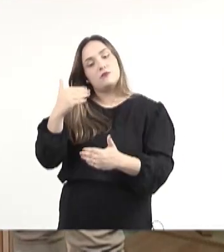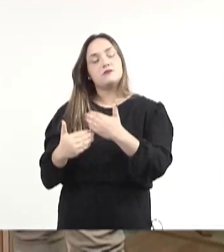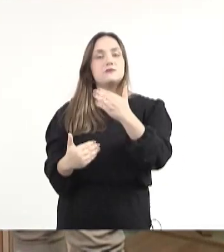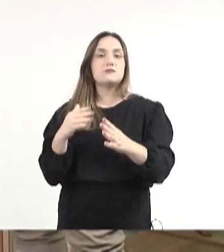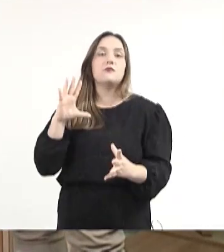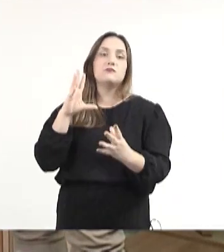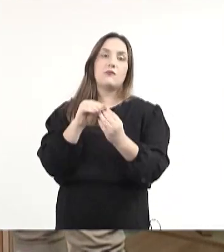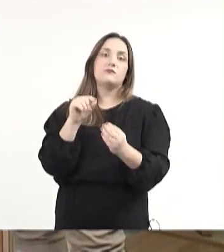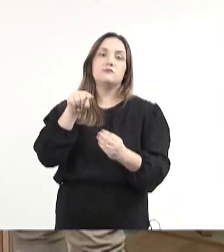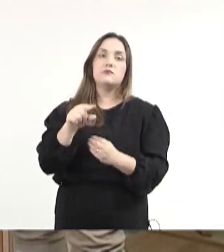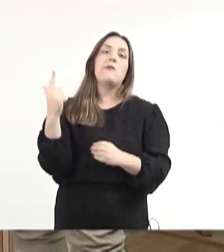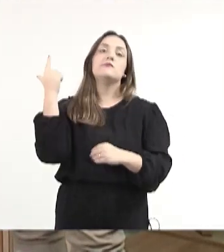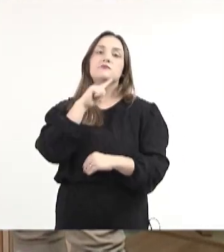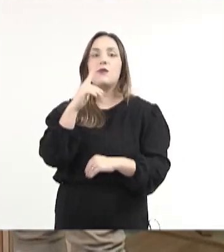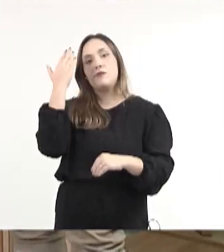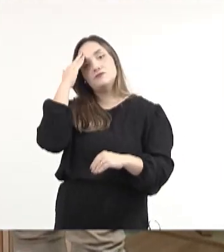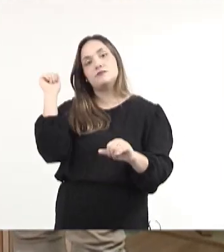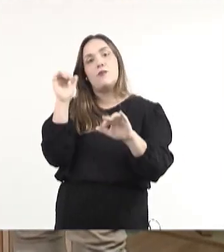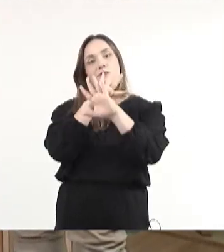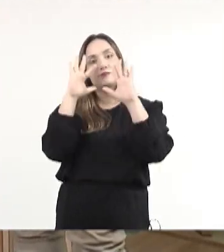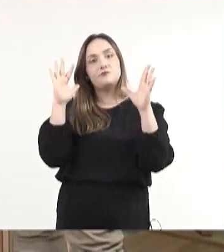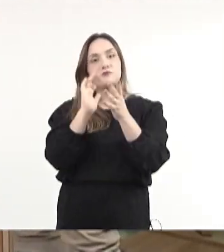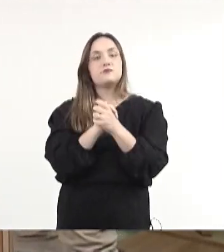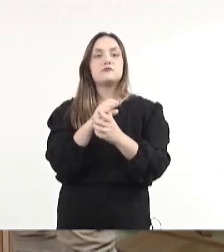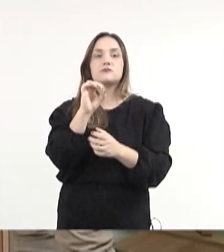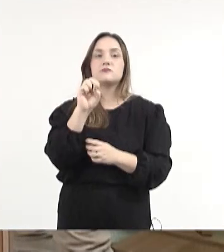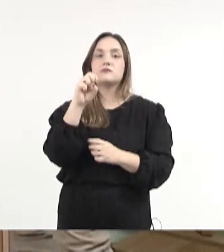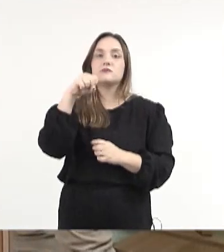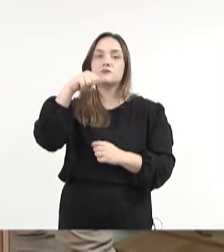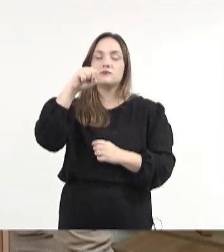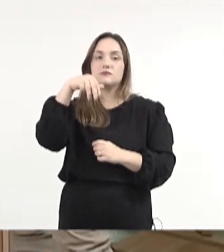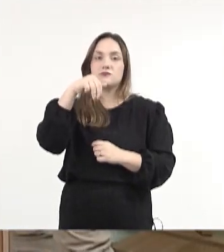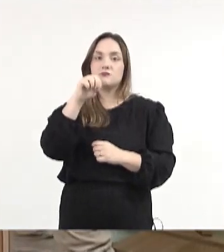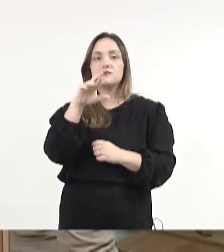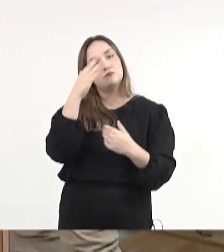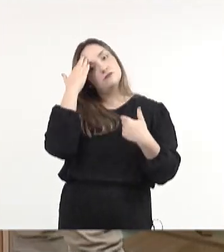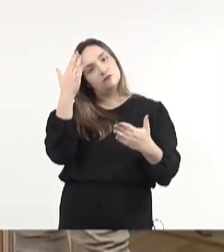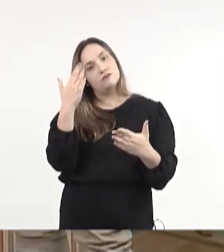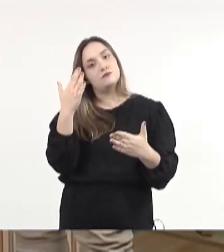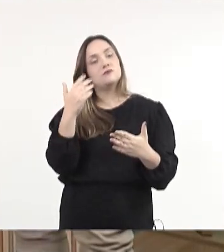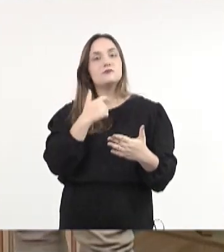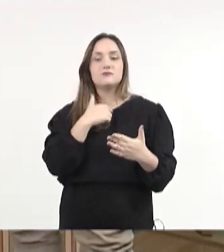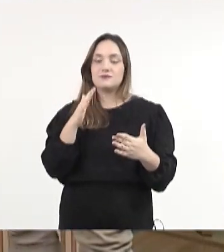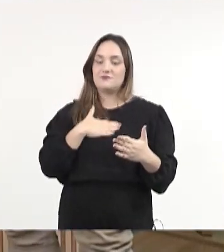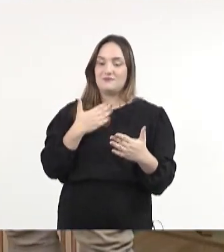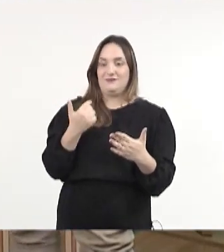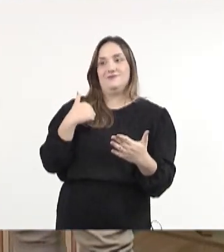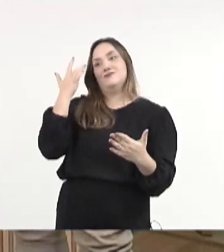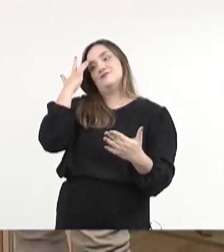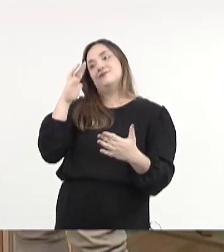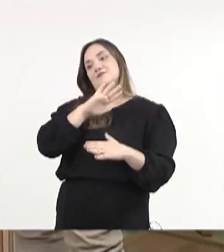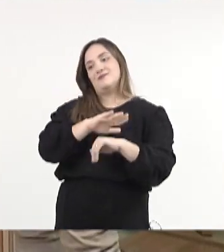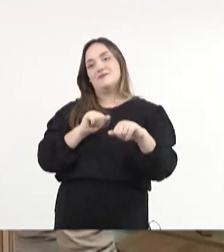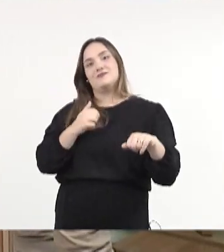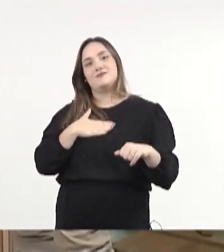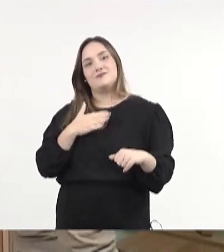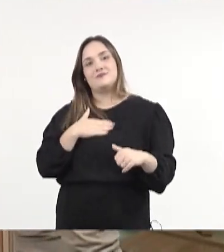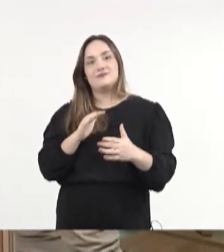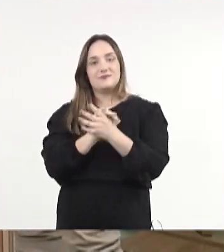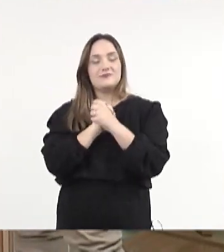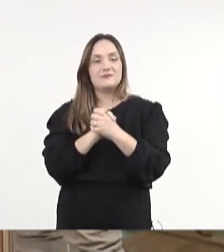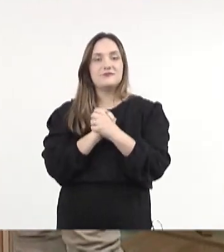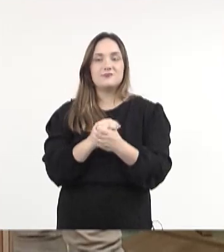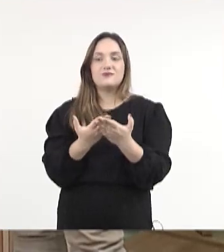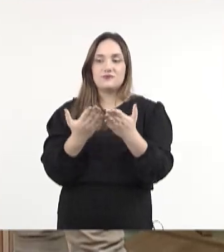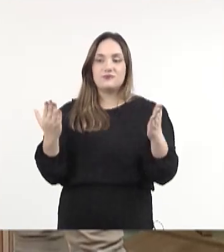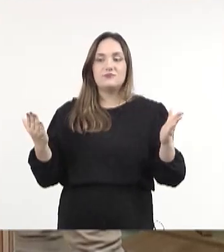resumida, que você consiga entender também. Osmar, muito obrigado. Obrigado, eu fiquei surpreso, né? Não sabia que ia estar aqui, mas olha...